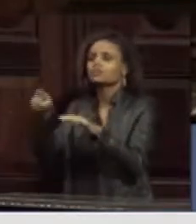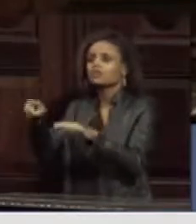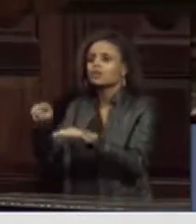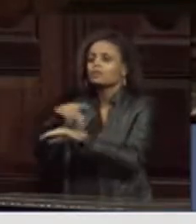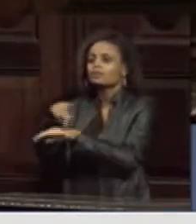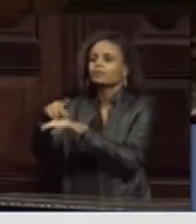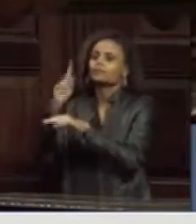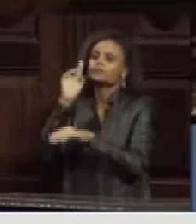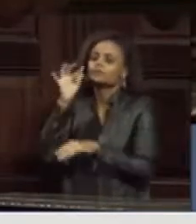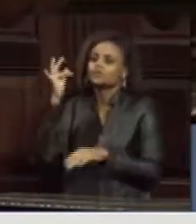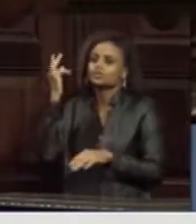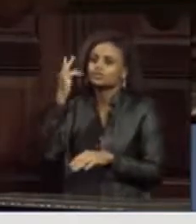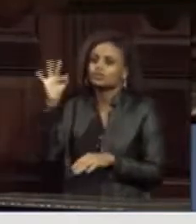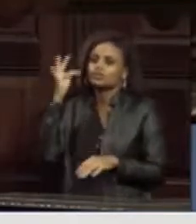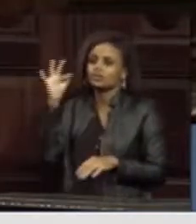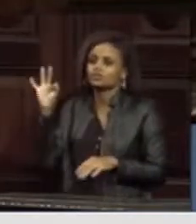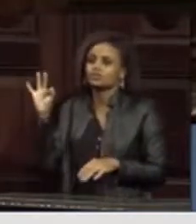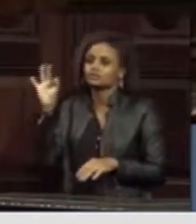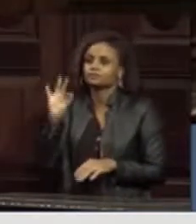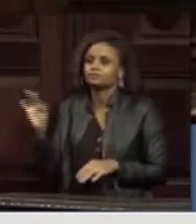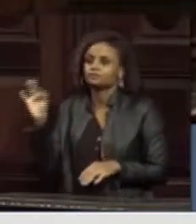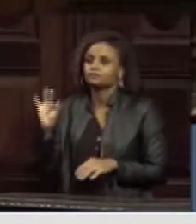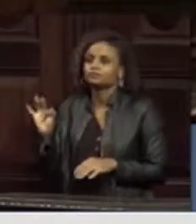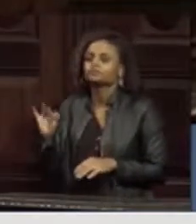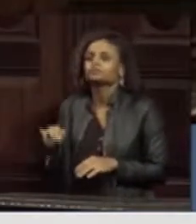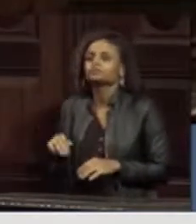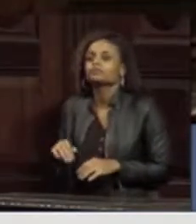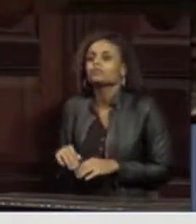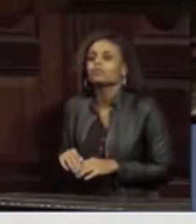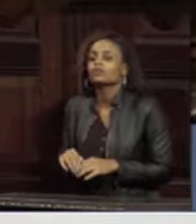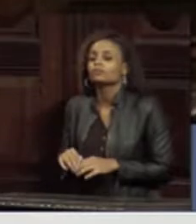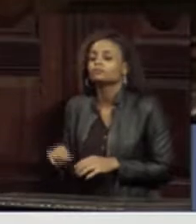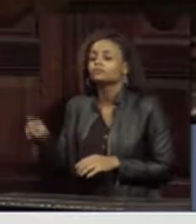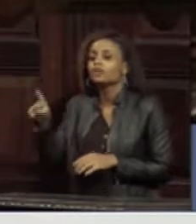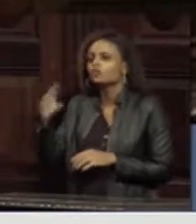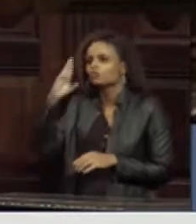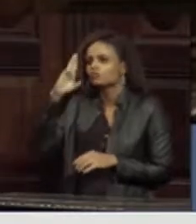mais forte na França, chamada Cobandi.